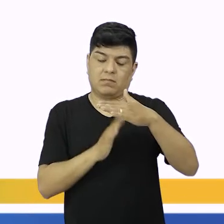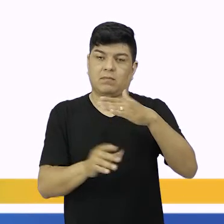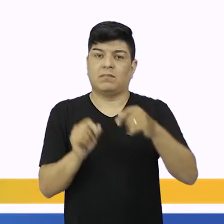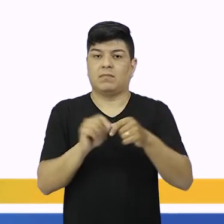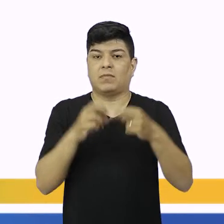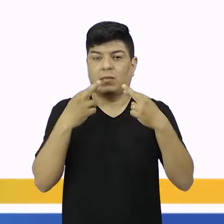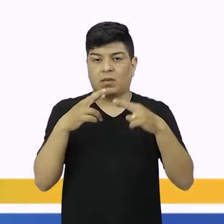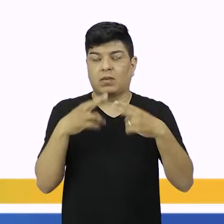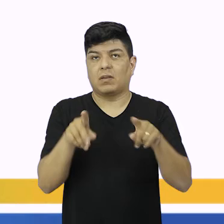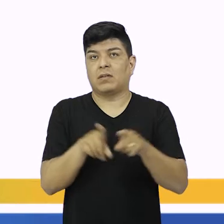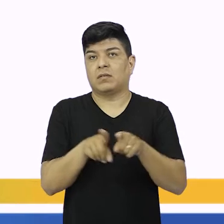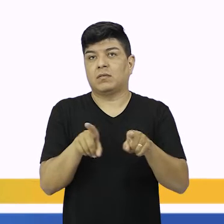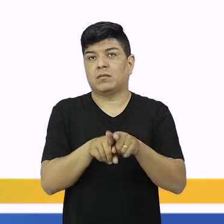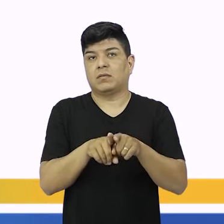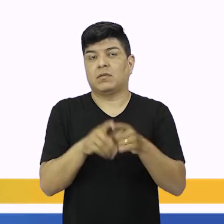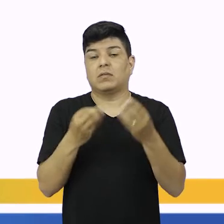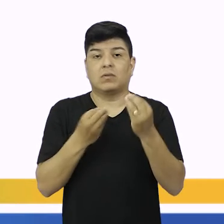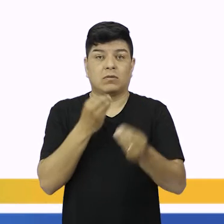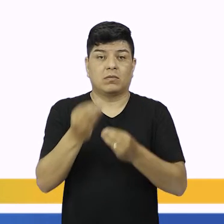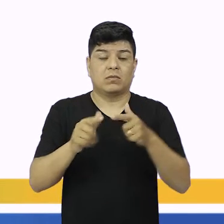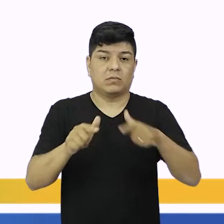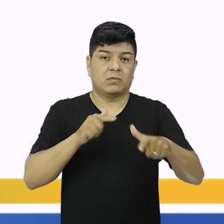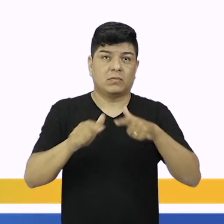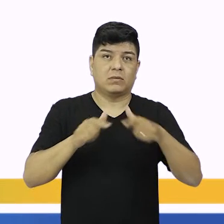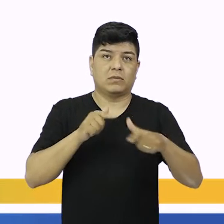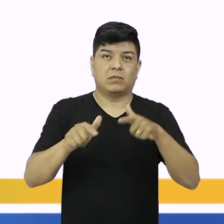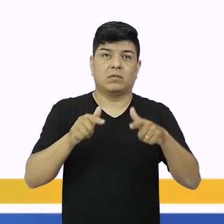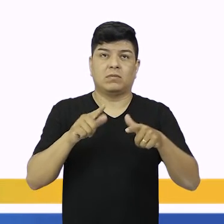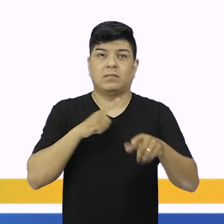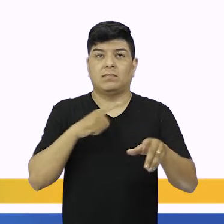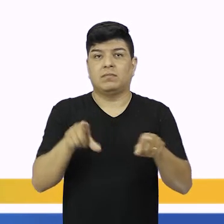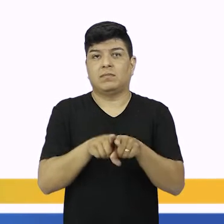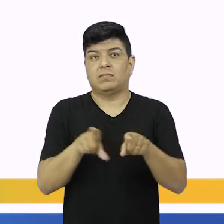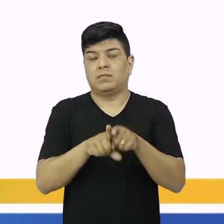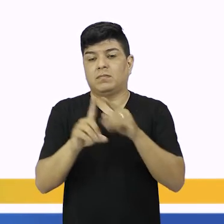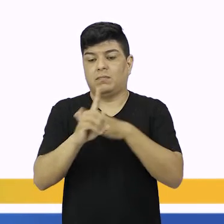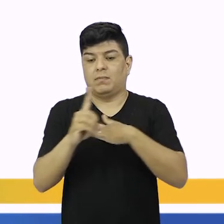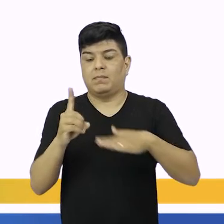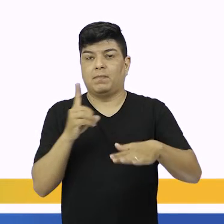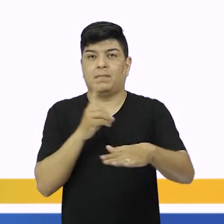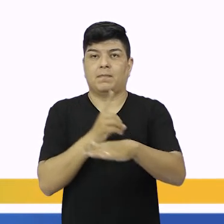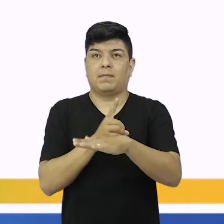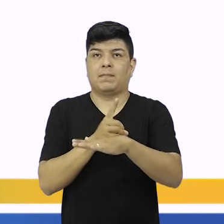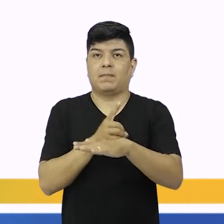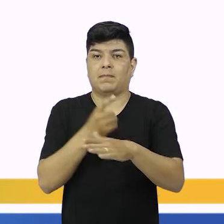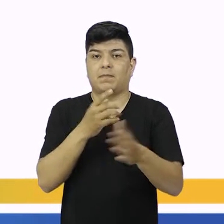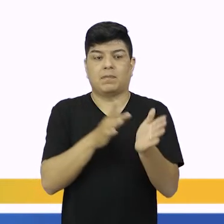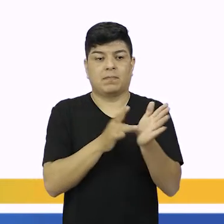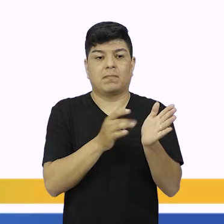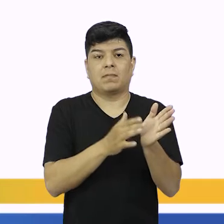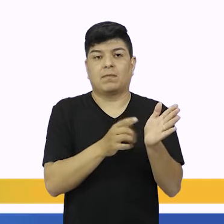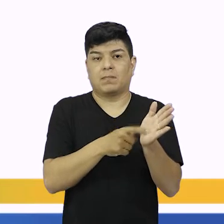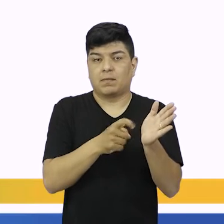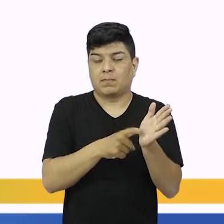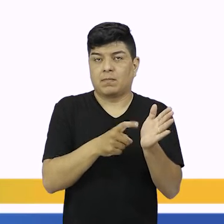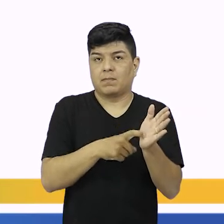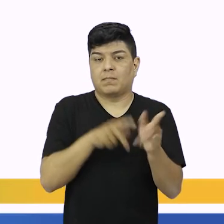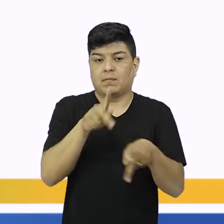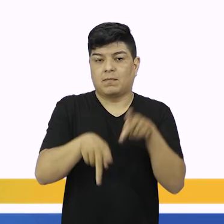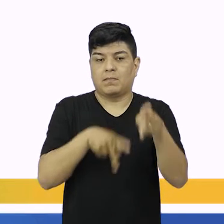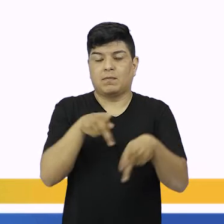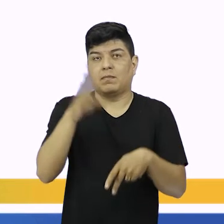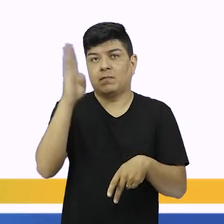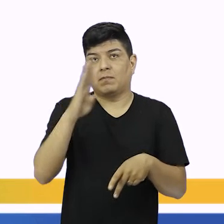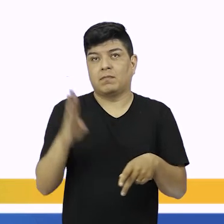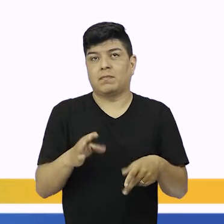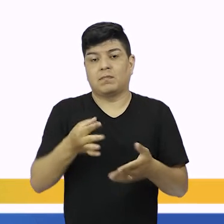muitas críticas, né, a formas de trabalho. A gente tem também questões sociais sobre o embranquecimento da população brasileira, né? Então, nós